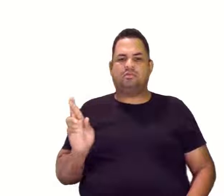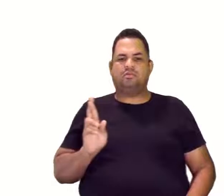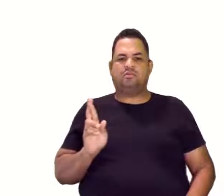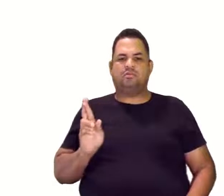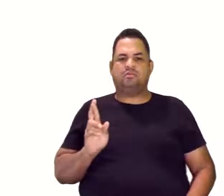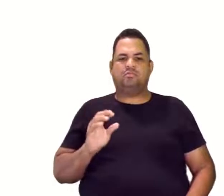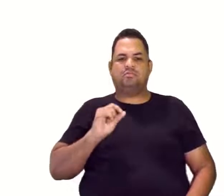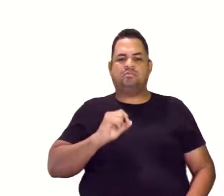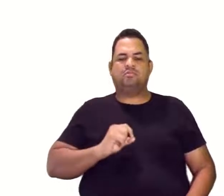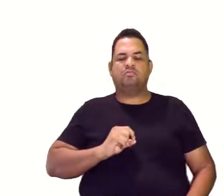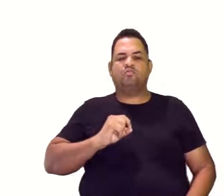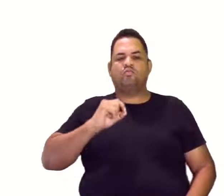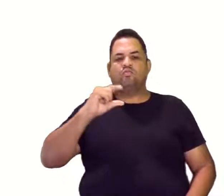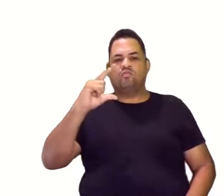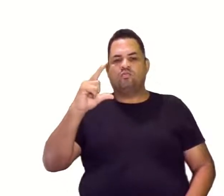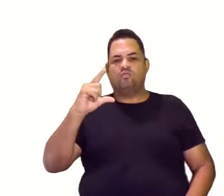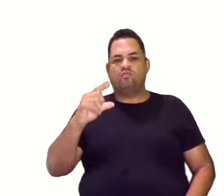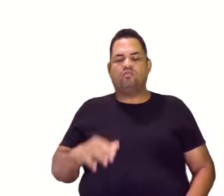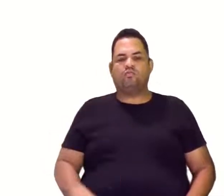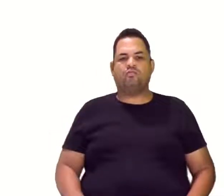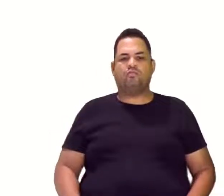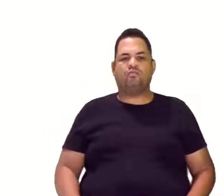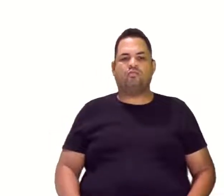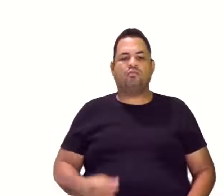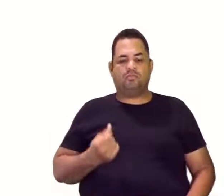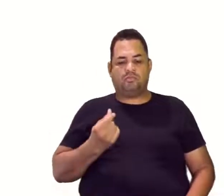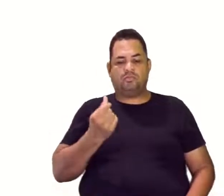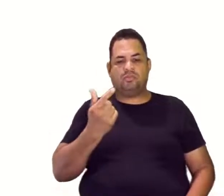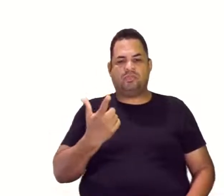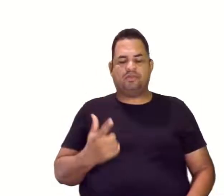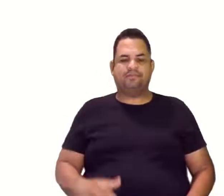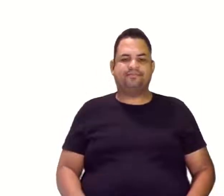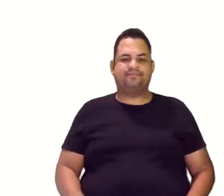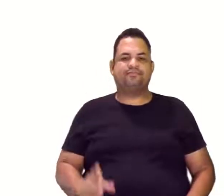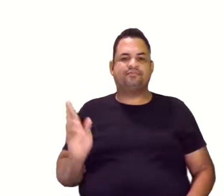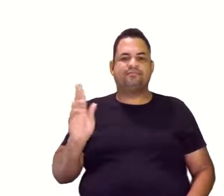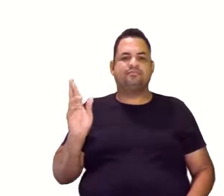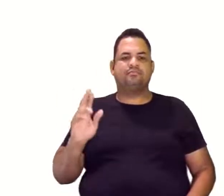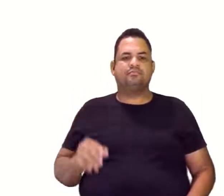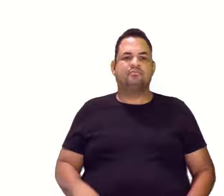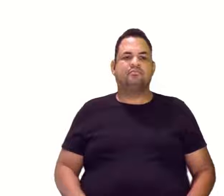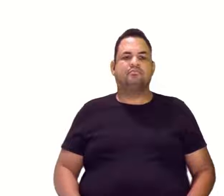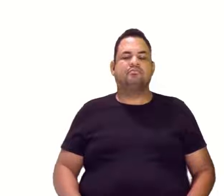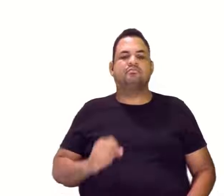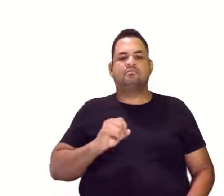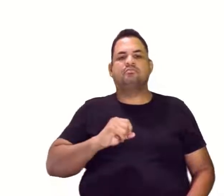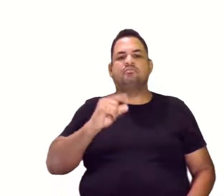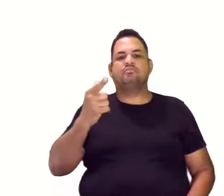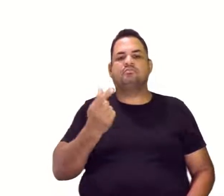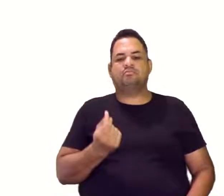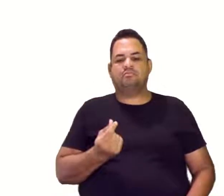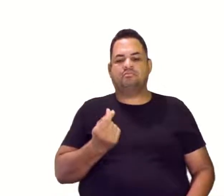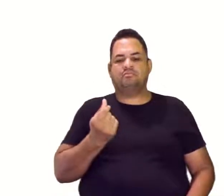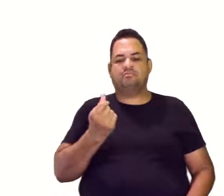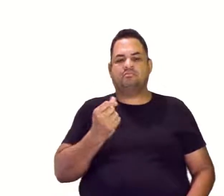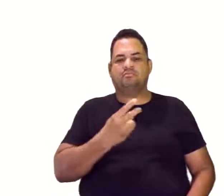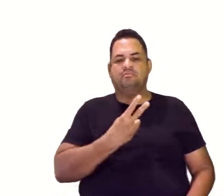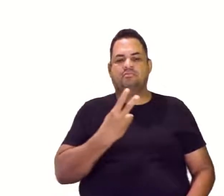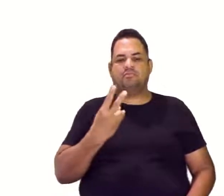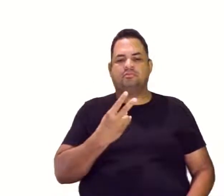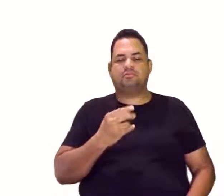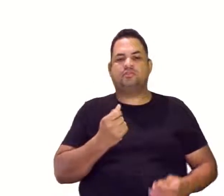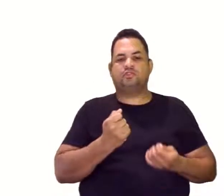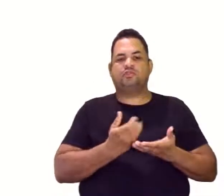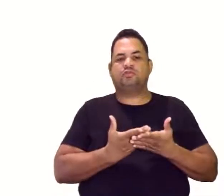94 foi o que aumentou em espécie, né? Em reais. Então, quer dizer que se aumentou R$94 nas duas